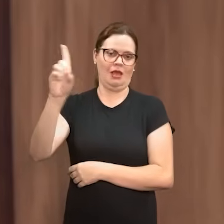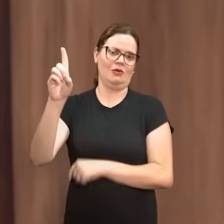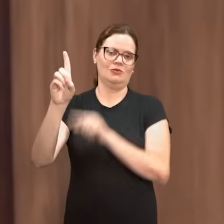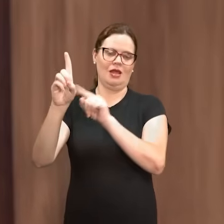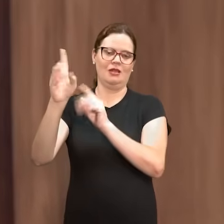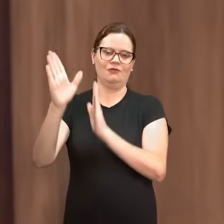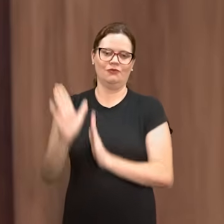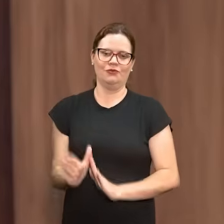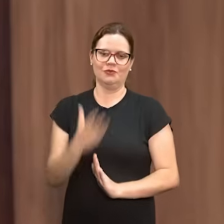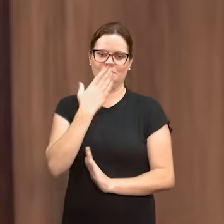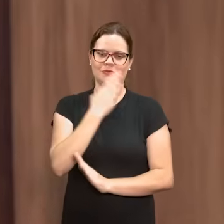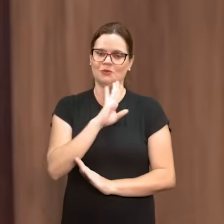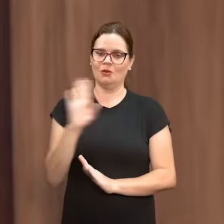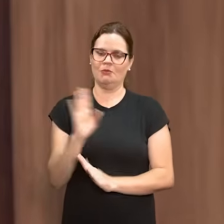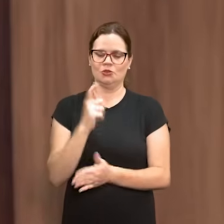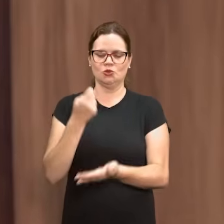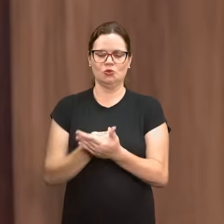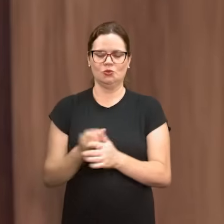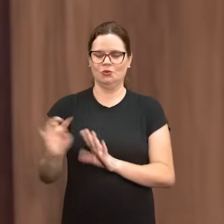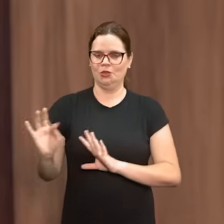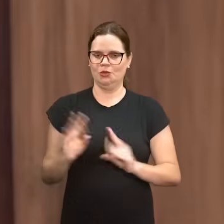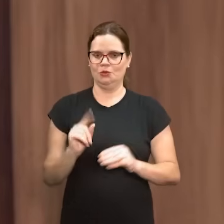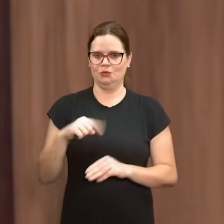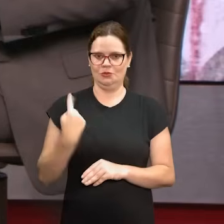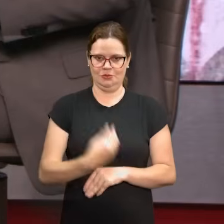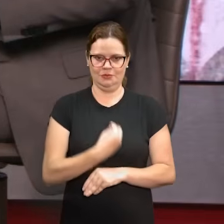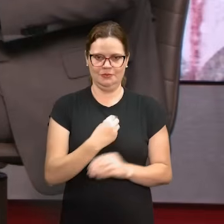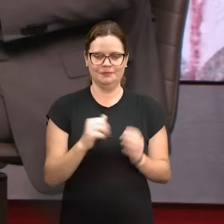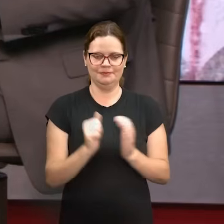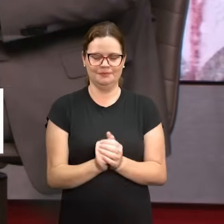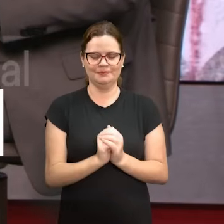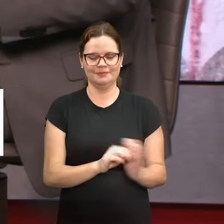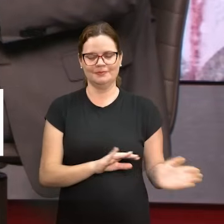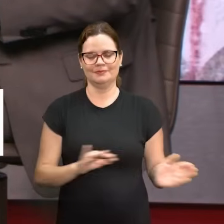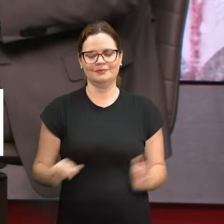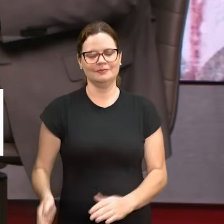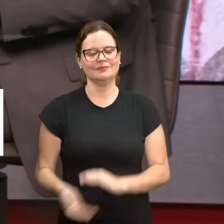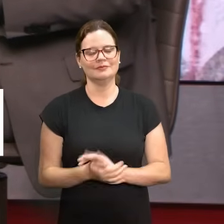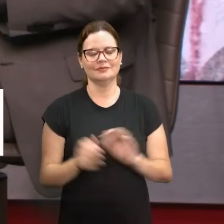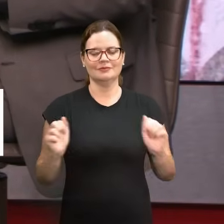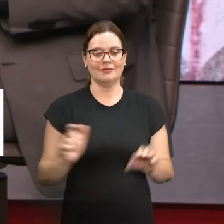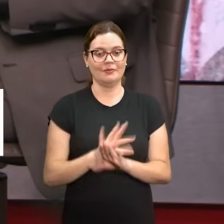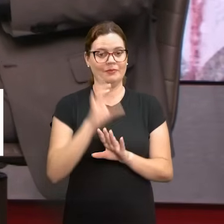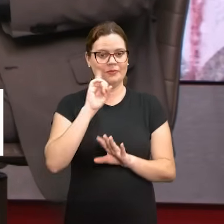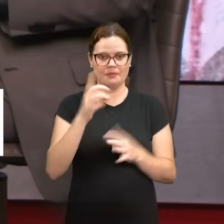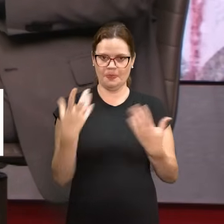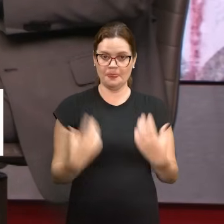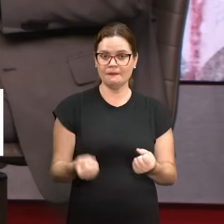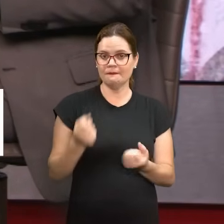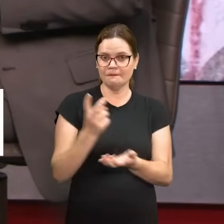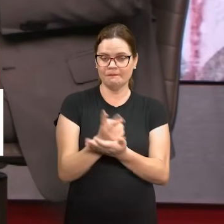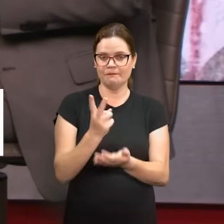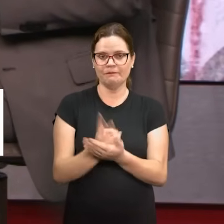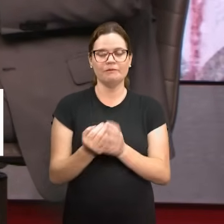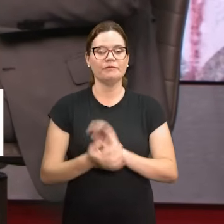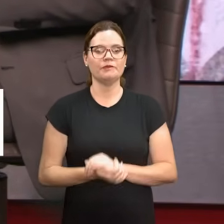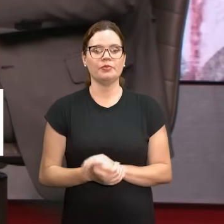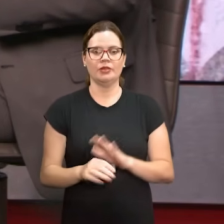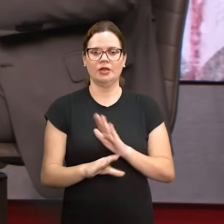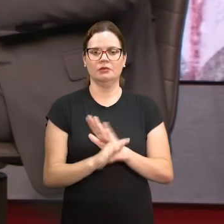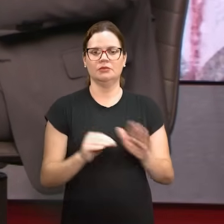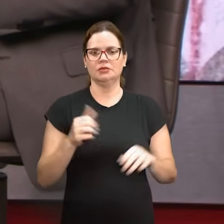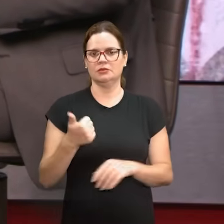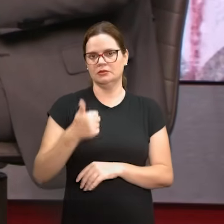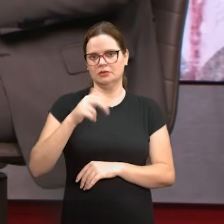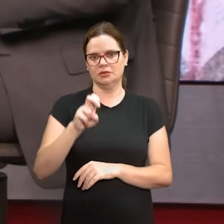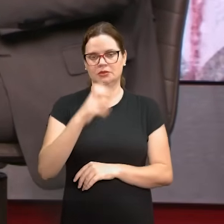fiel para cumprir tudo aquilo que ele tem prometido para o seu povo. Amém, glória a Deus. Vamos prosseguir, irmãos, capítulo 15